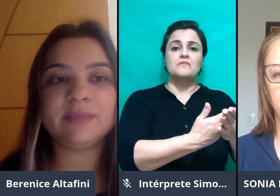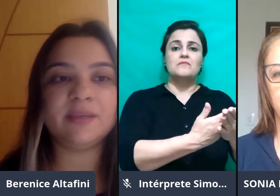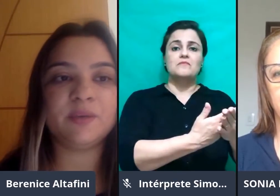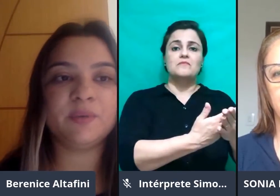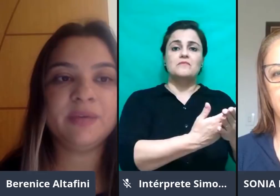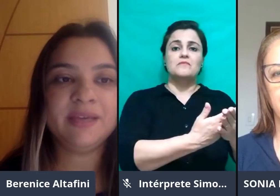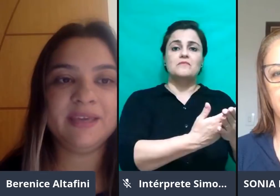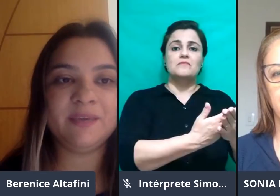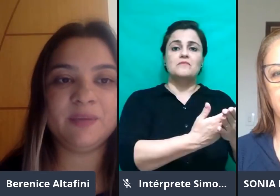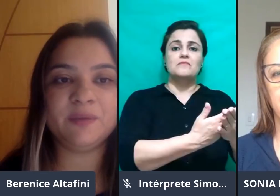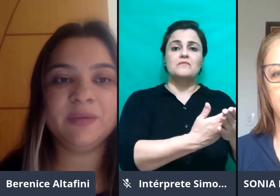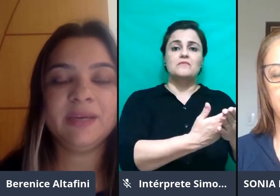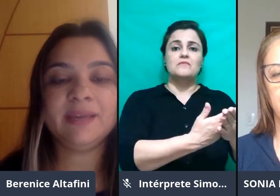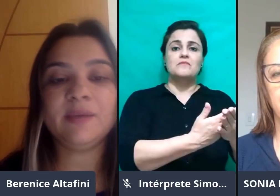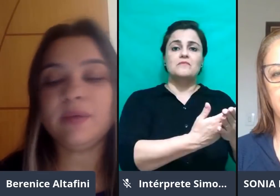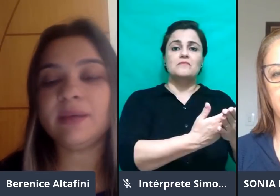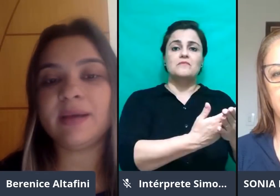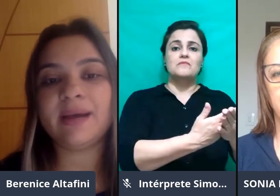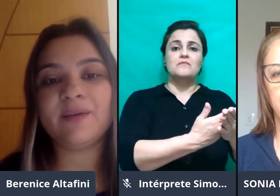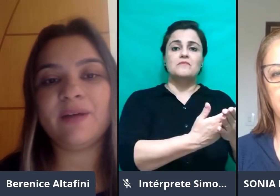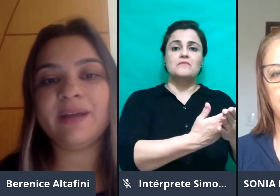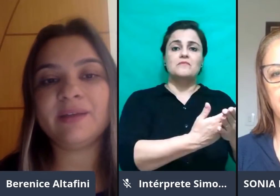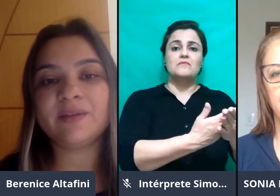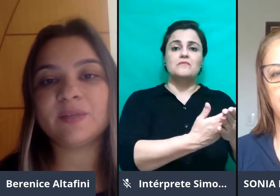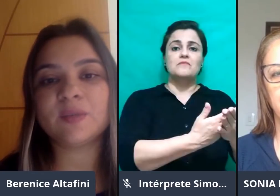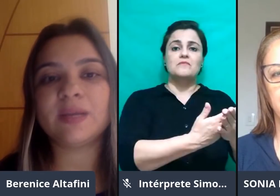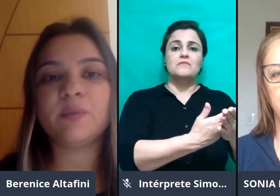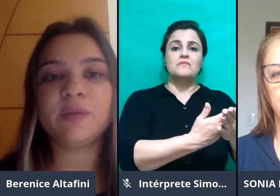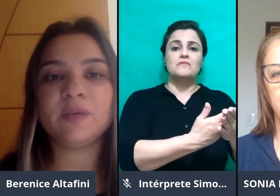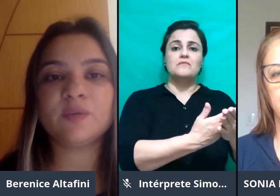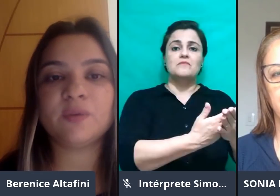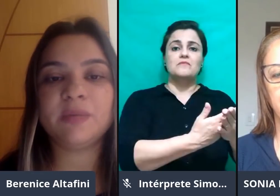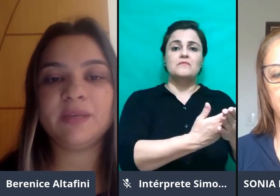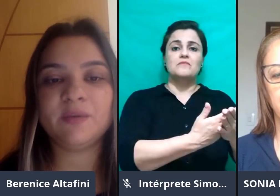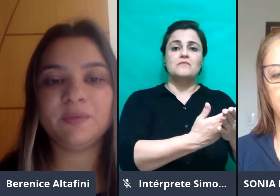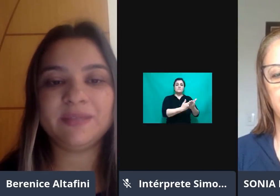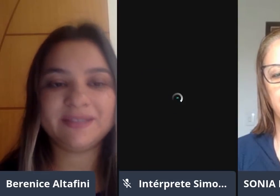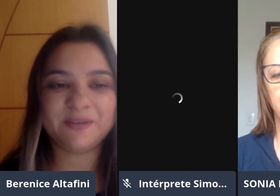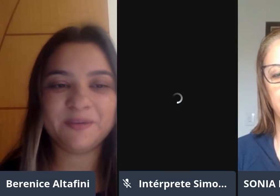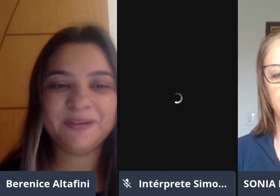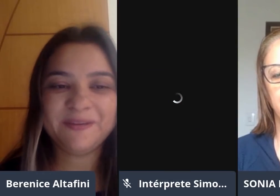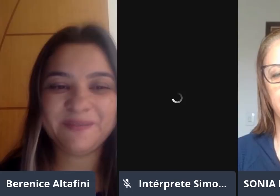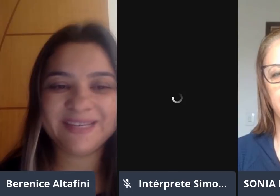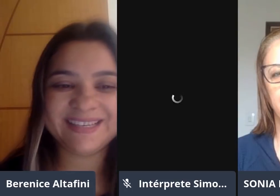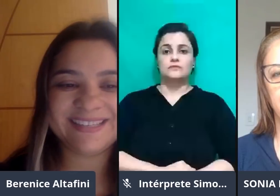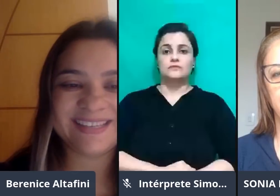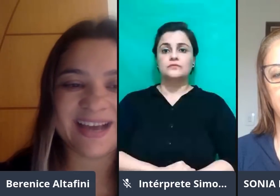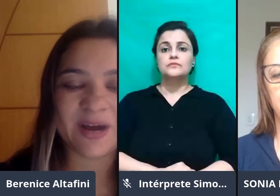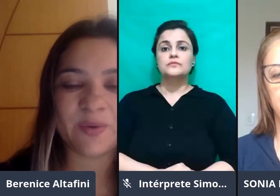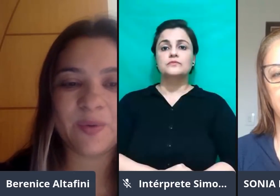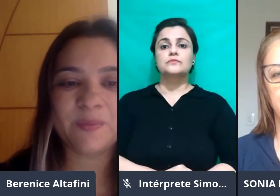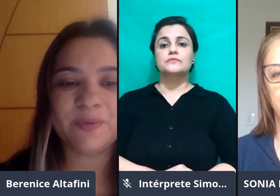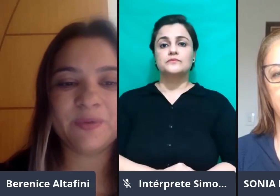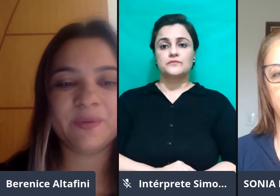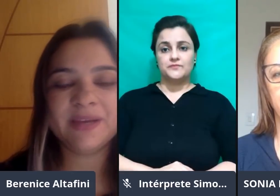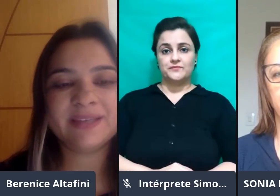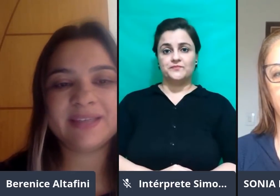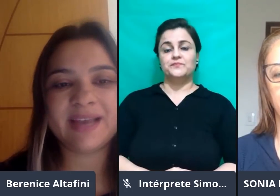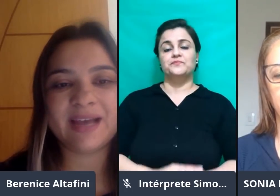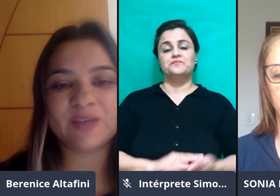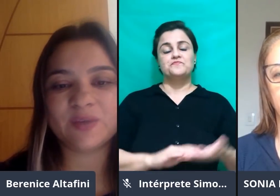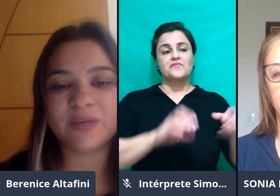do ensino híbrido. Então, agora, nós vamos falar um pouquinho sobre o ensino presencial.